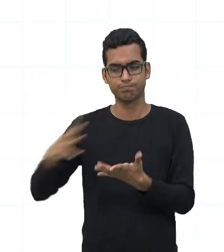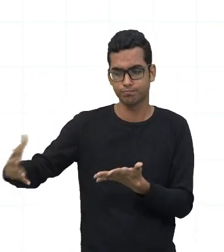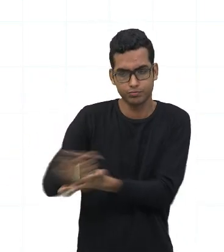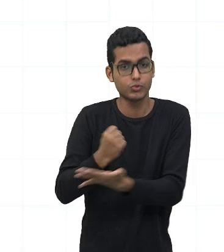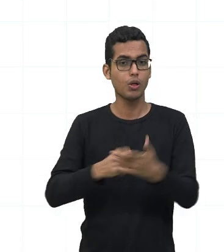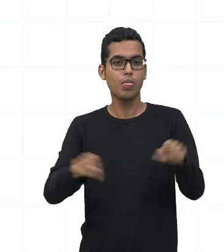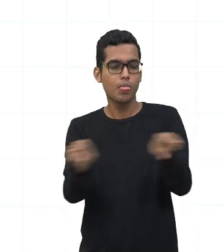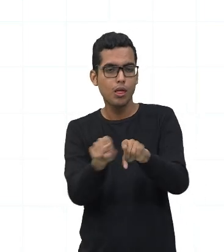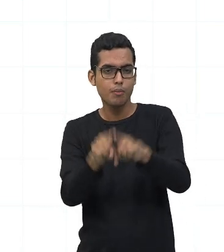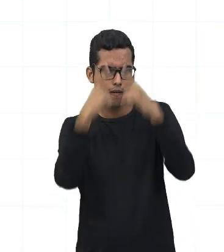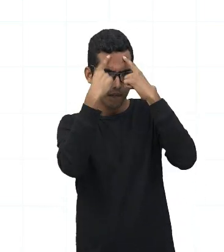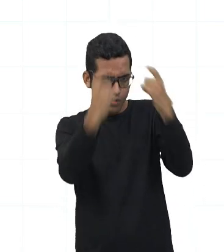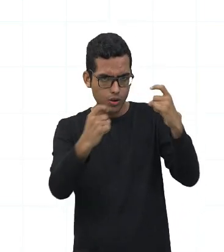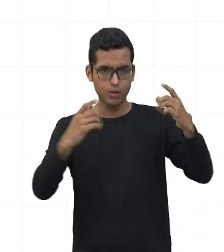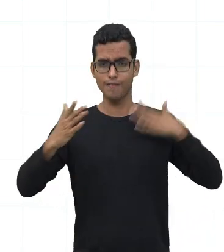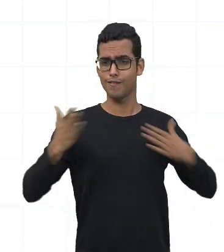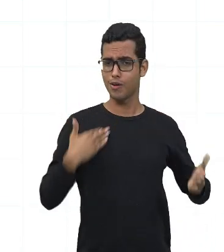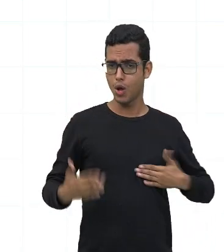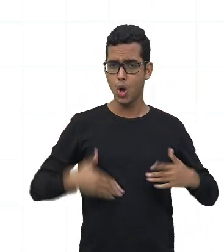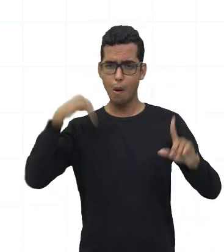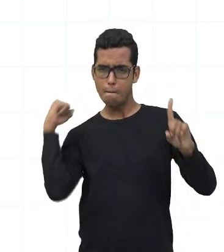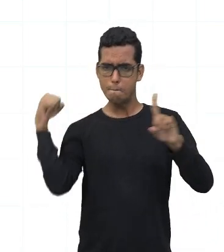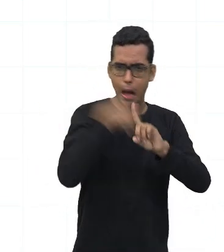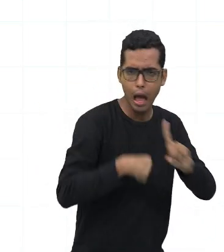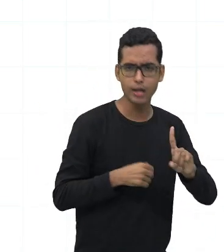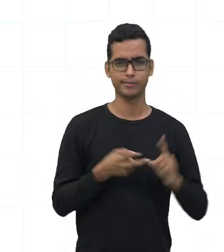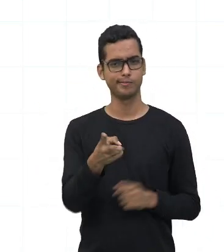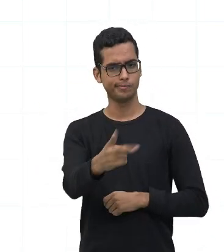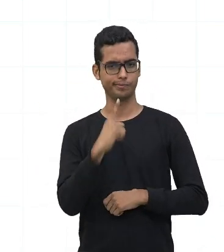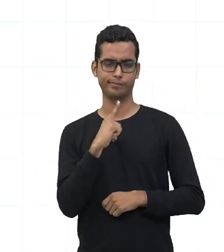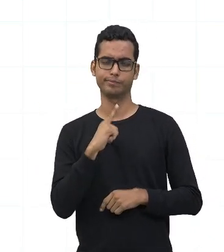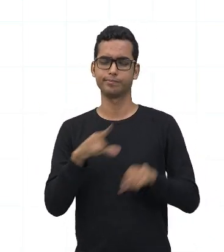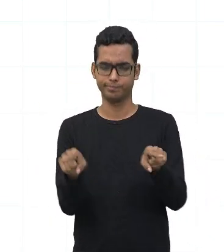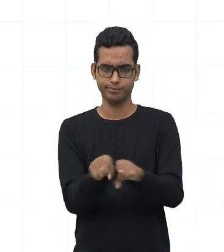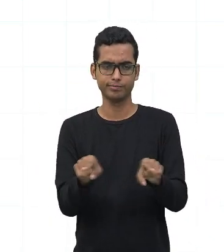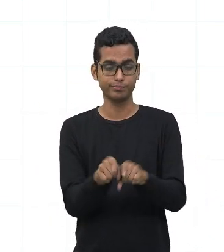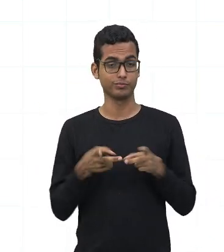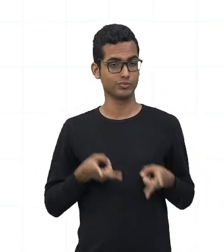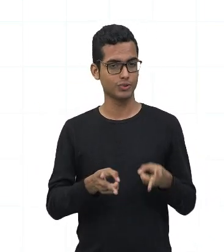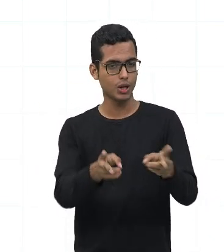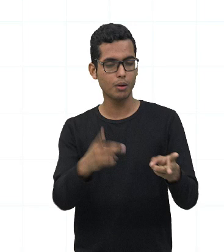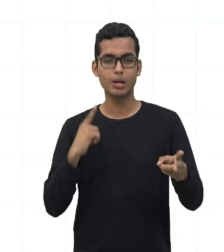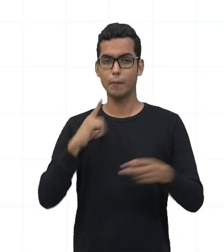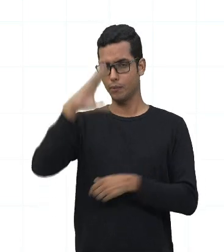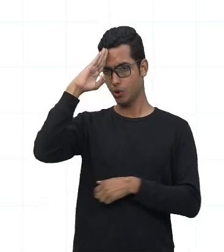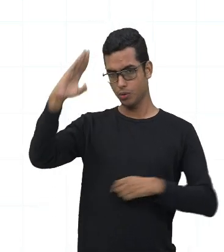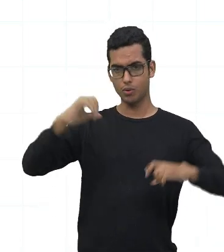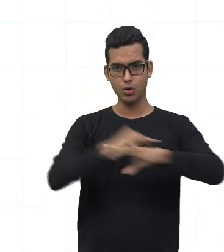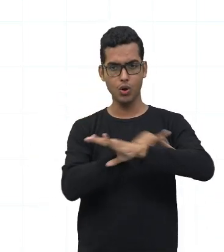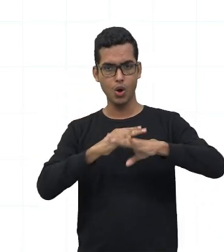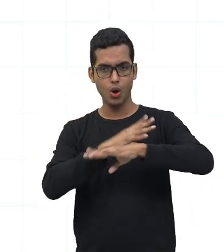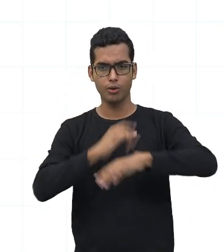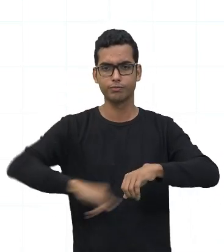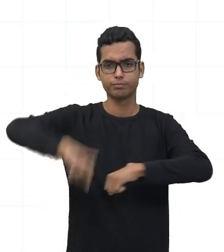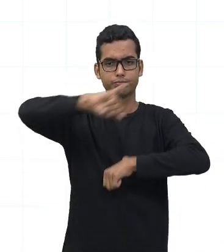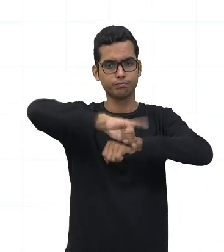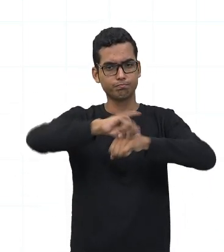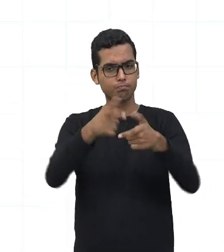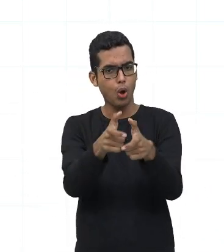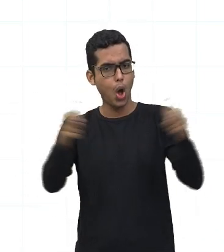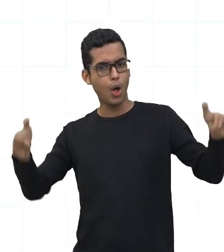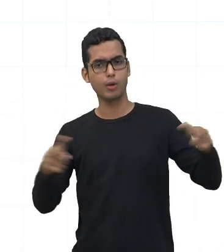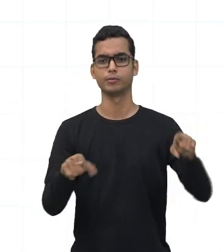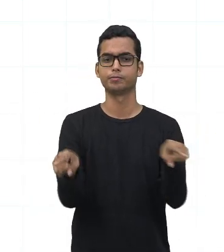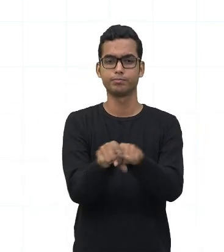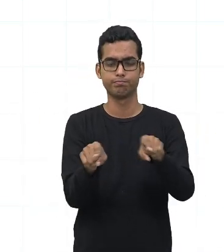está muito presente no nosso dia a dia, especialmente nas grandes cidades, grandes capitais, né? Centros